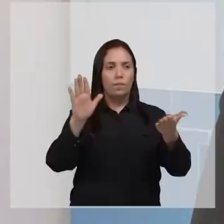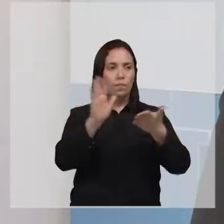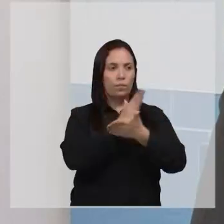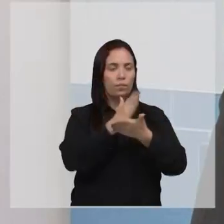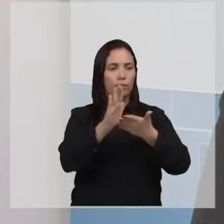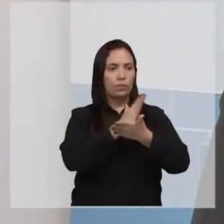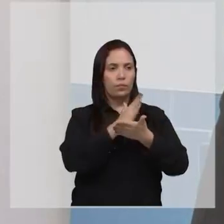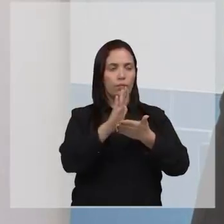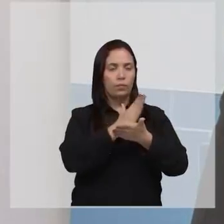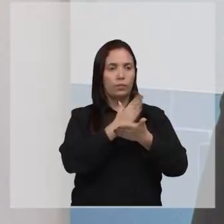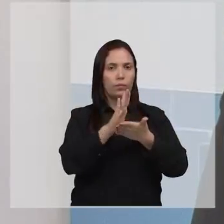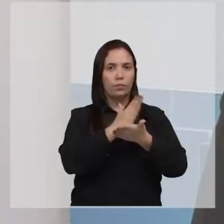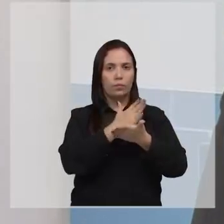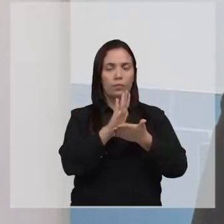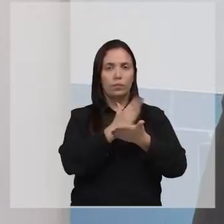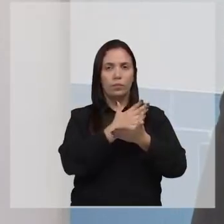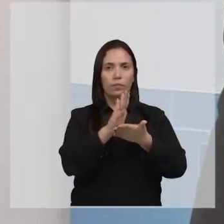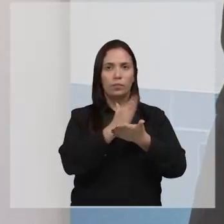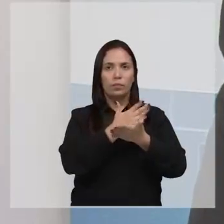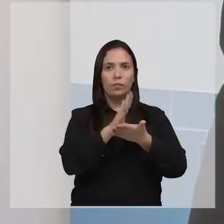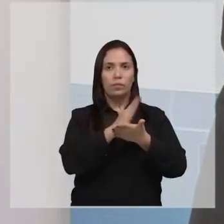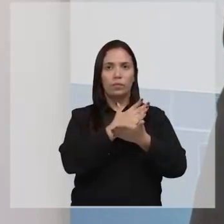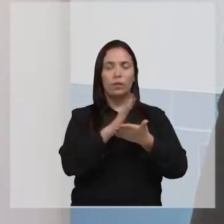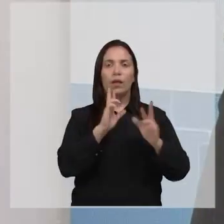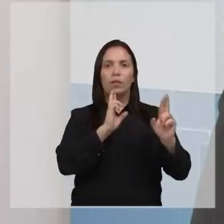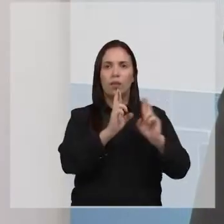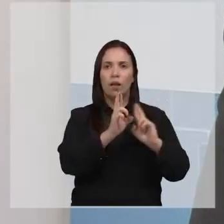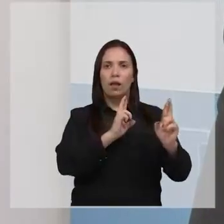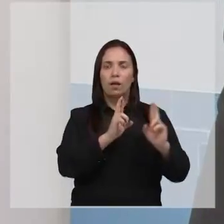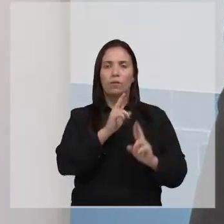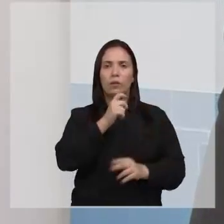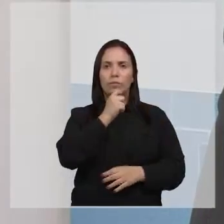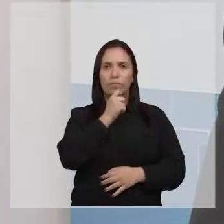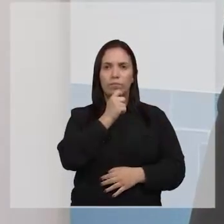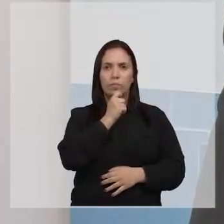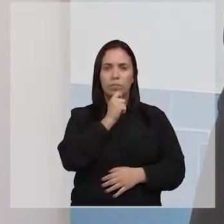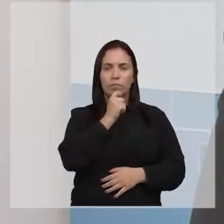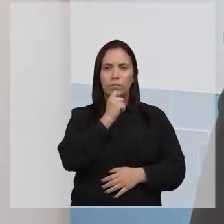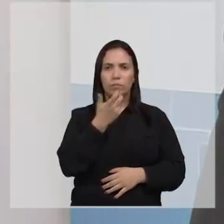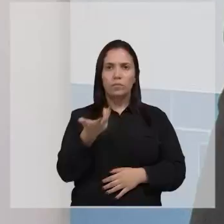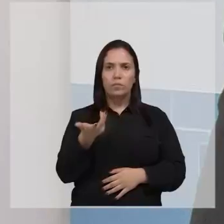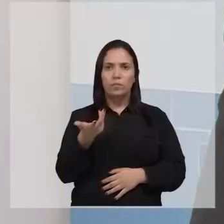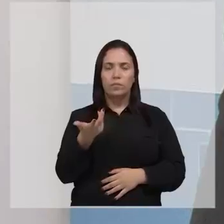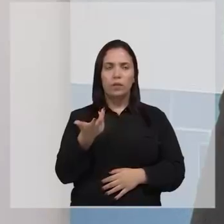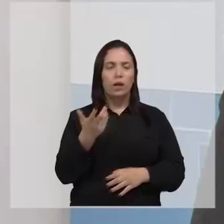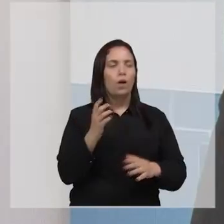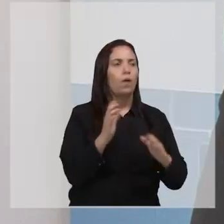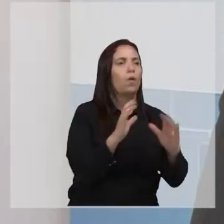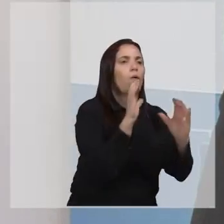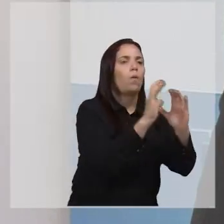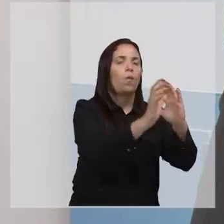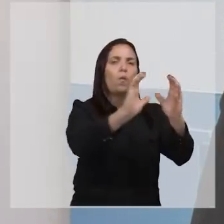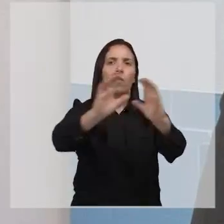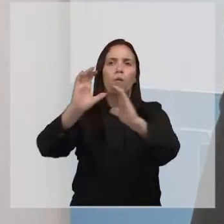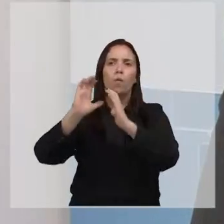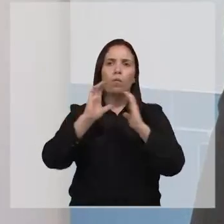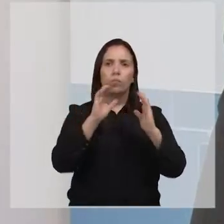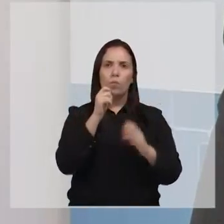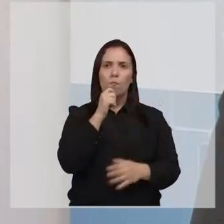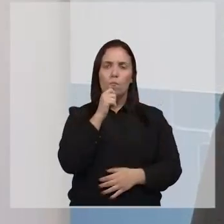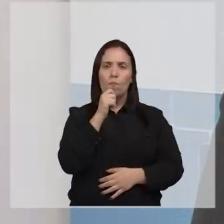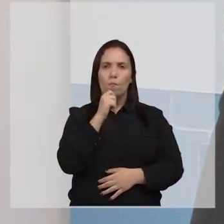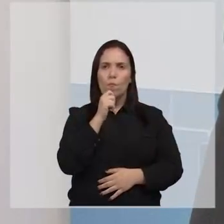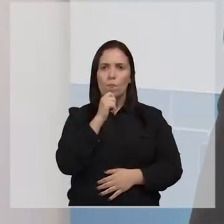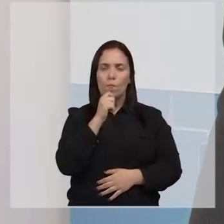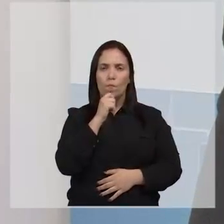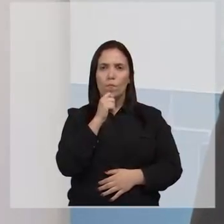públicos, órgãos públicos, quem não dá entrevista, quem leva uma vida pacata, tá muito bom,